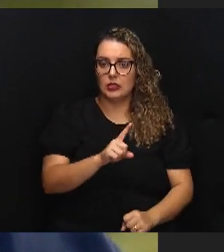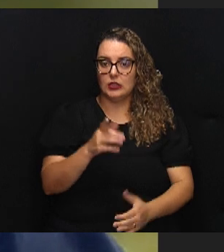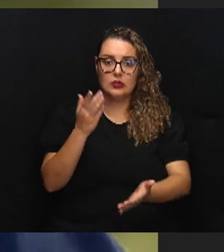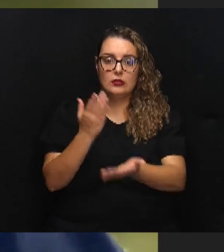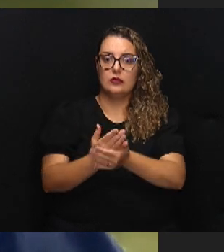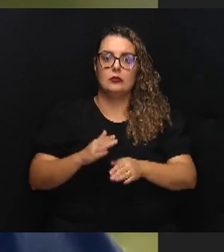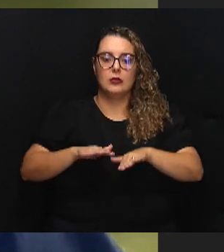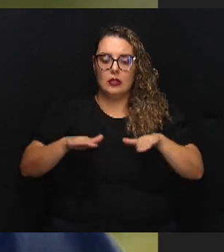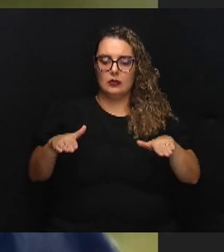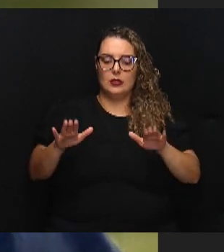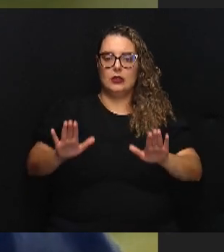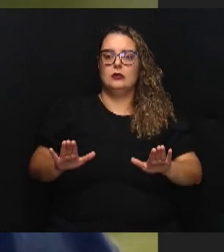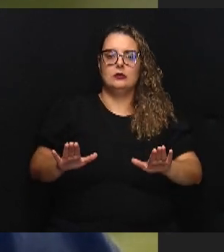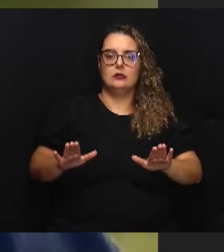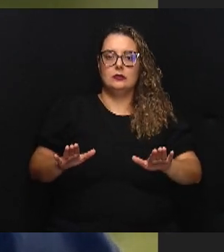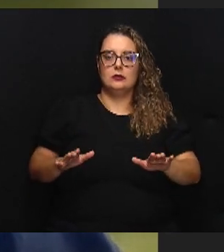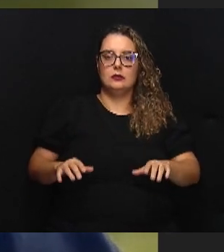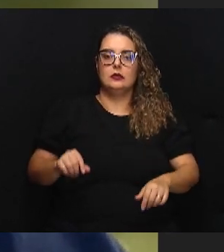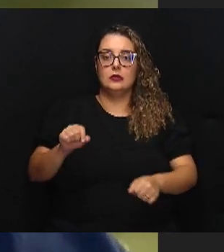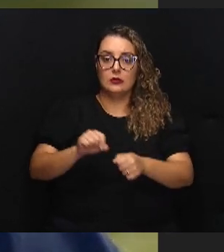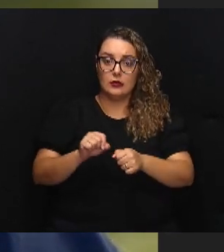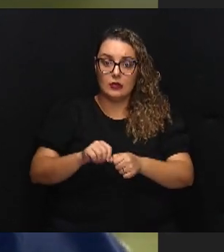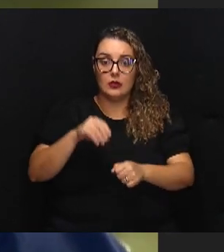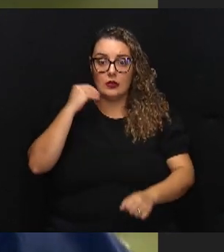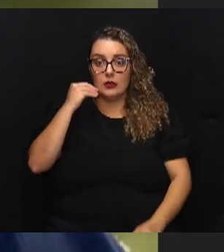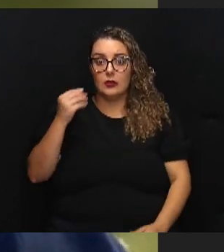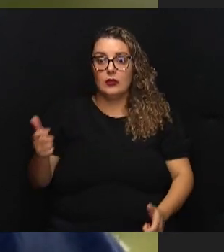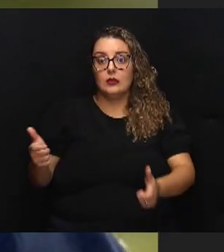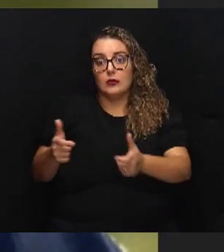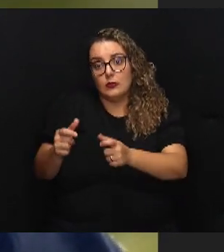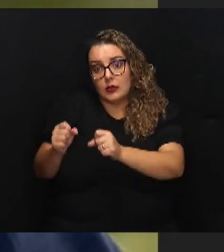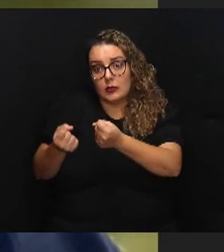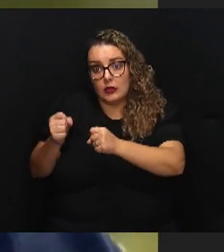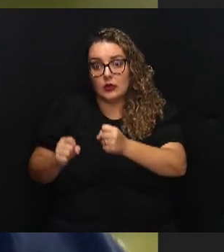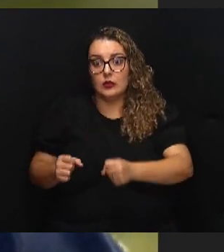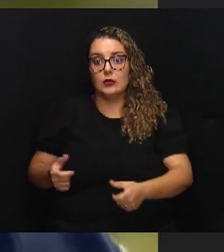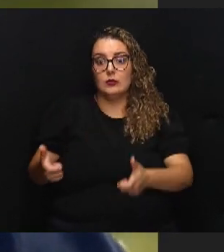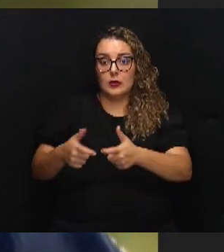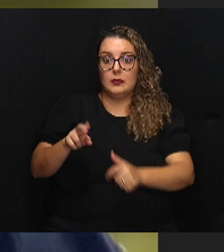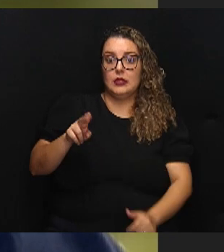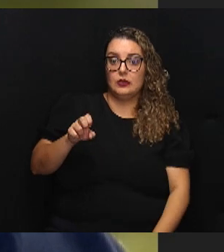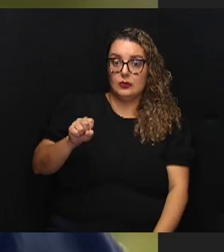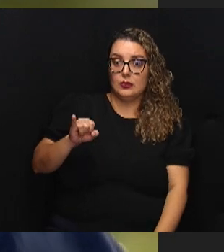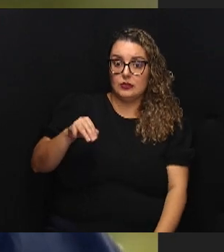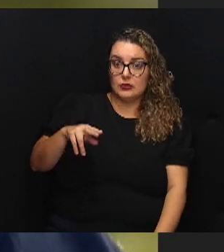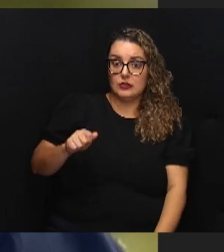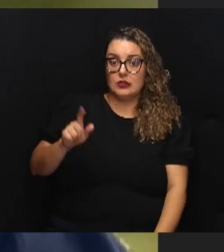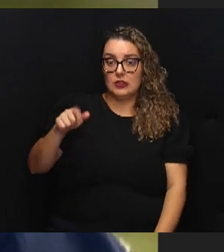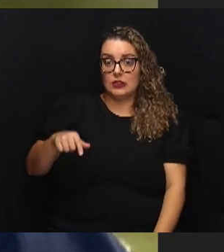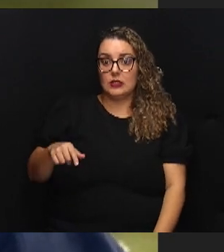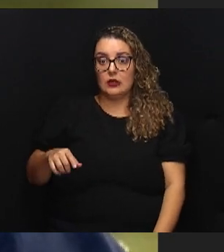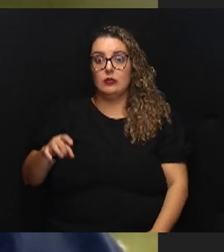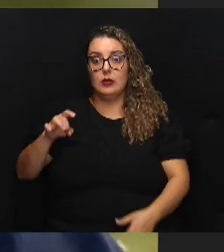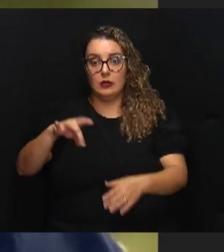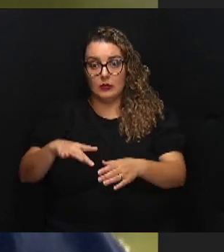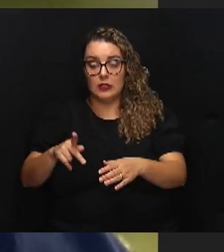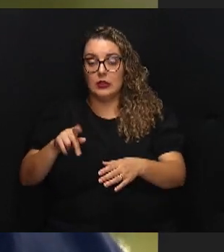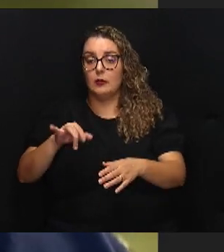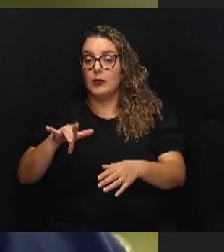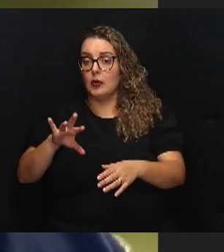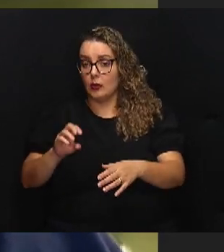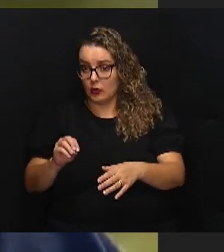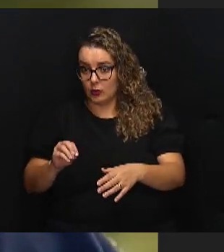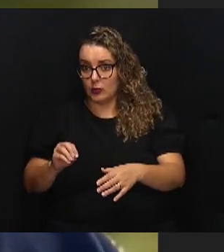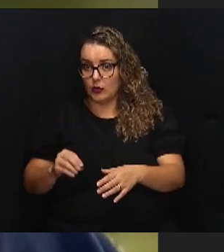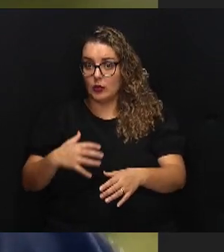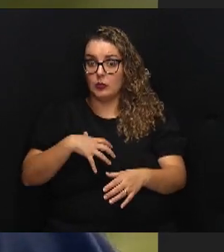bancada. Esses experimentos foram realizados numa mini fábrica, vamos dizer assim, numa mini usina, que é uma planta piloto. São condições